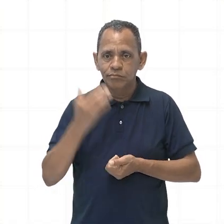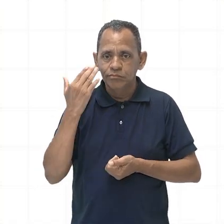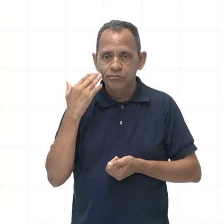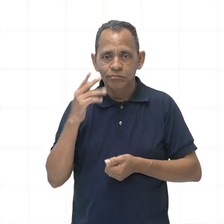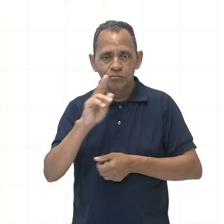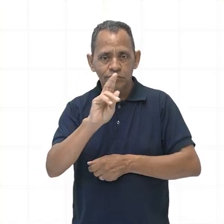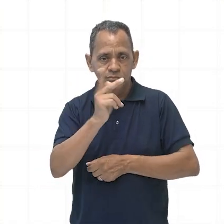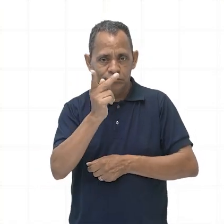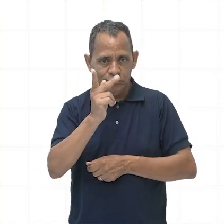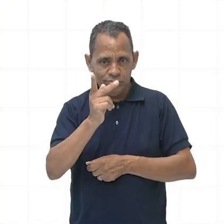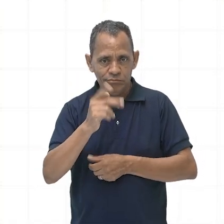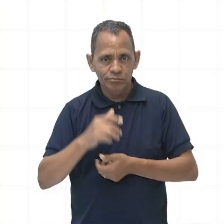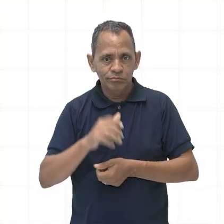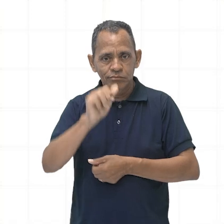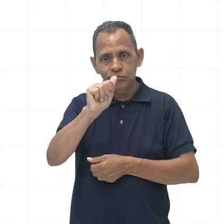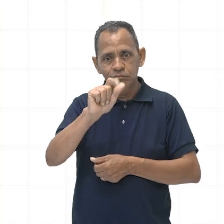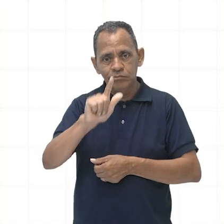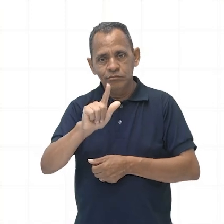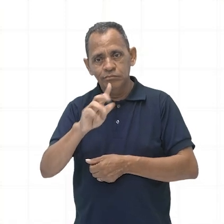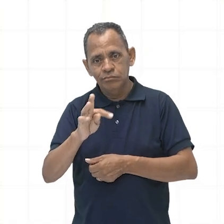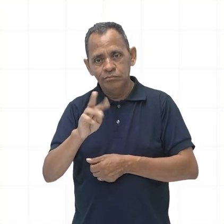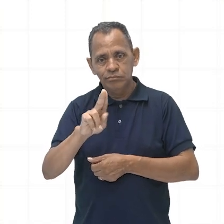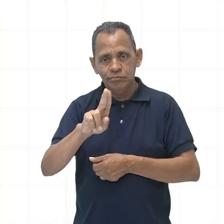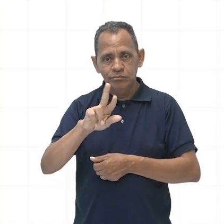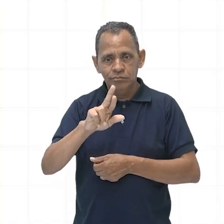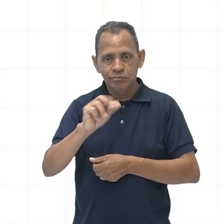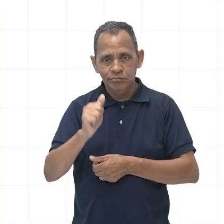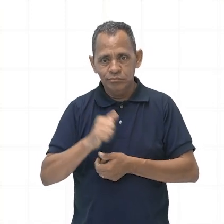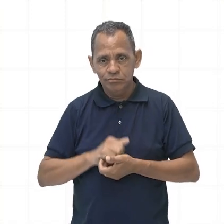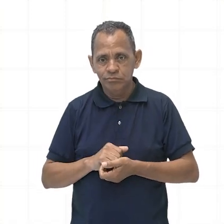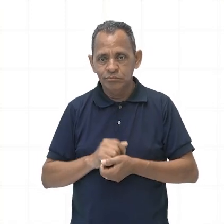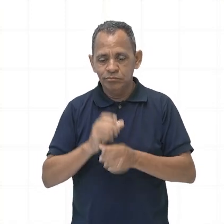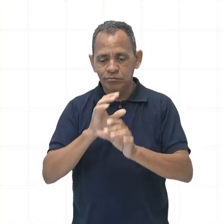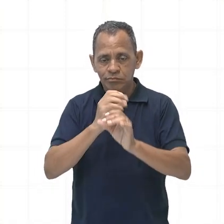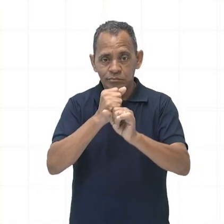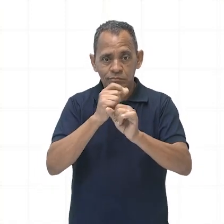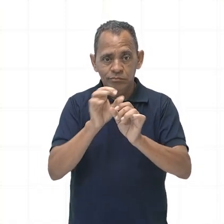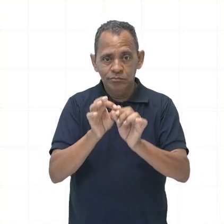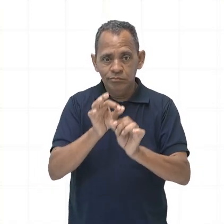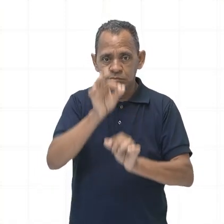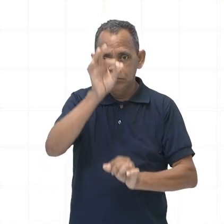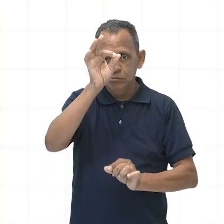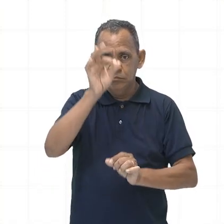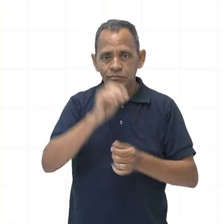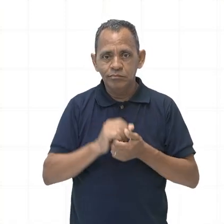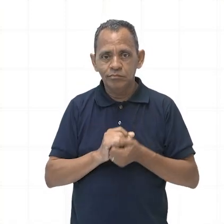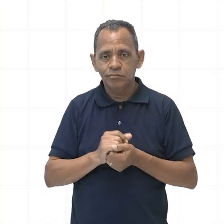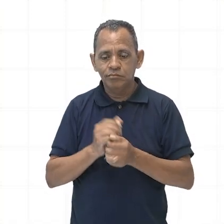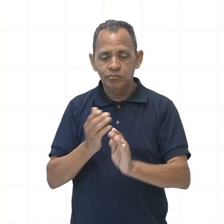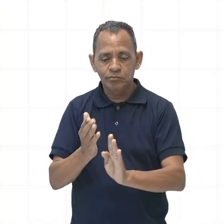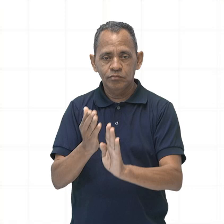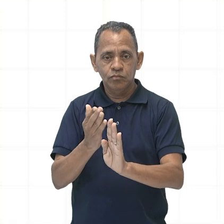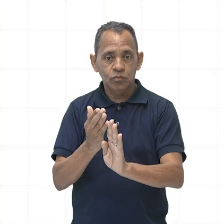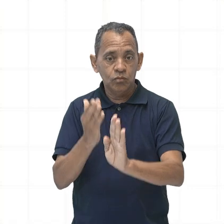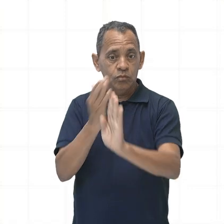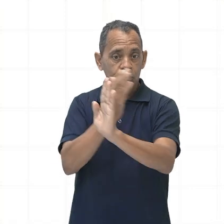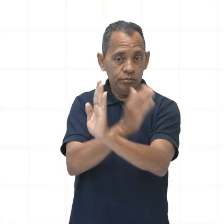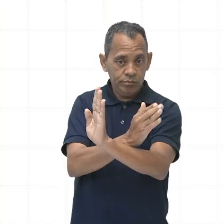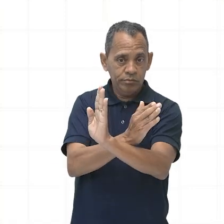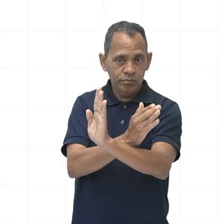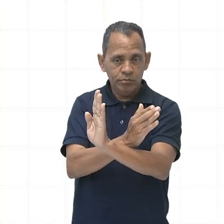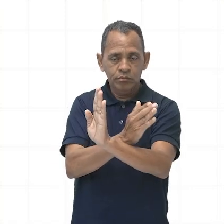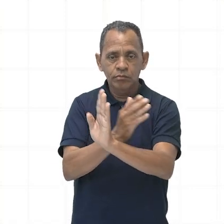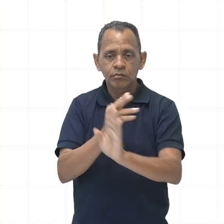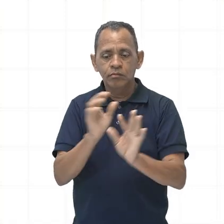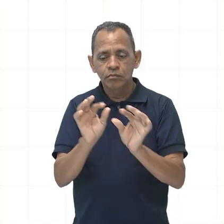altura. Aí, aqui, ó, essa medida é a maior, né? E está oposto ao ângulo reto. Então, esse